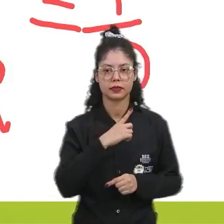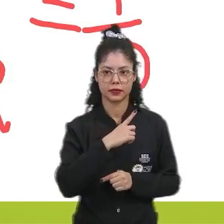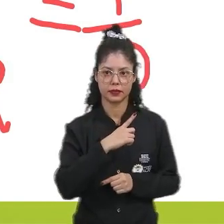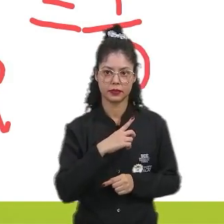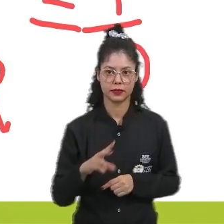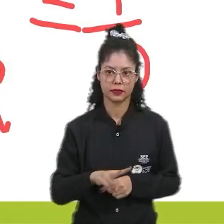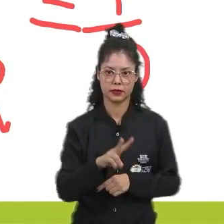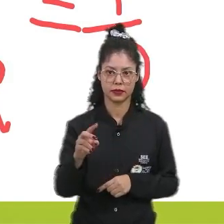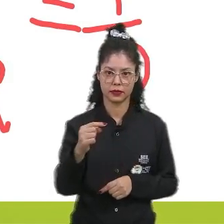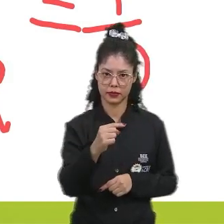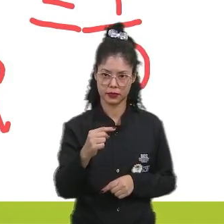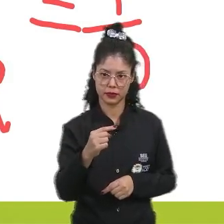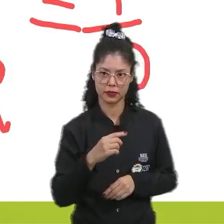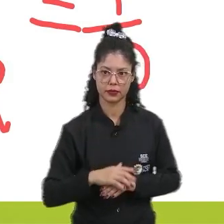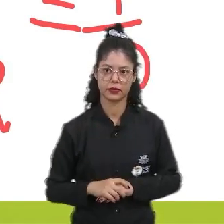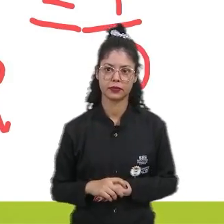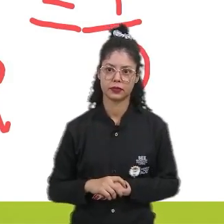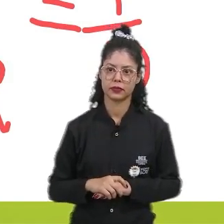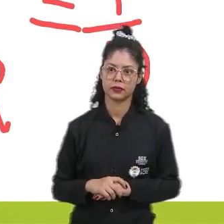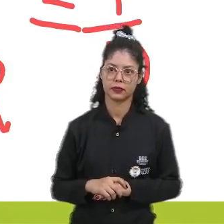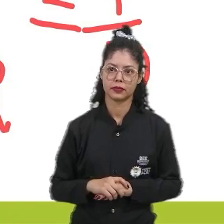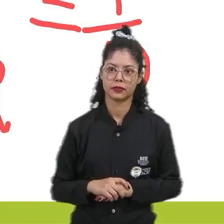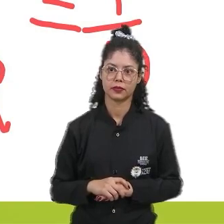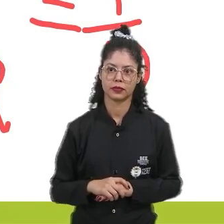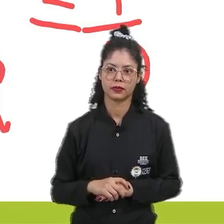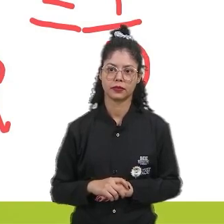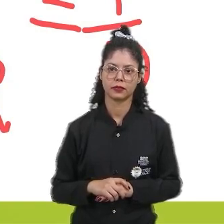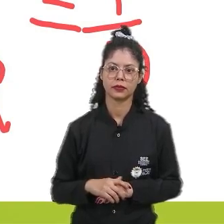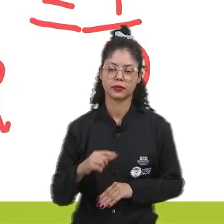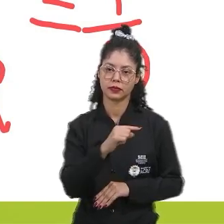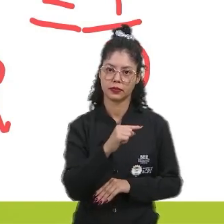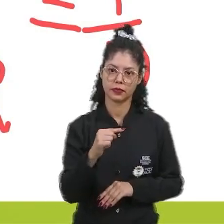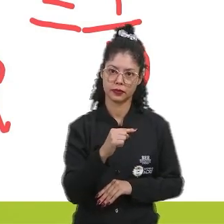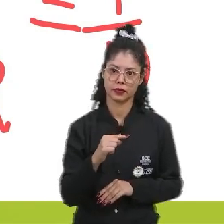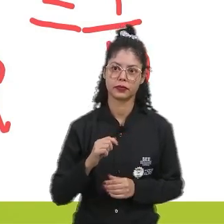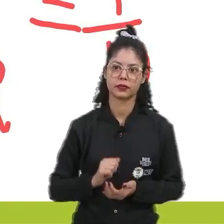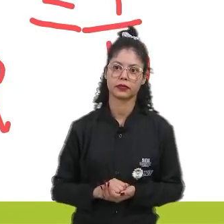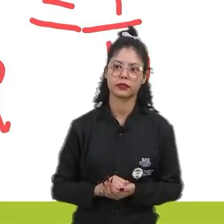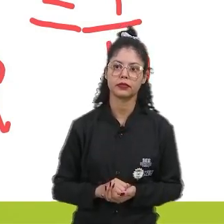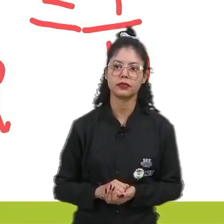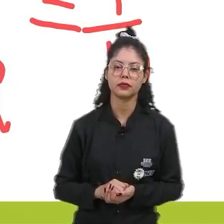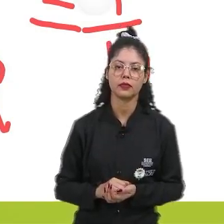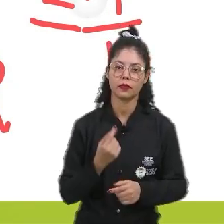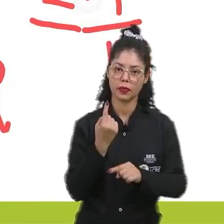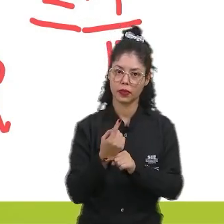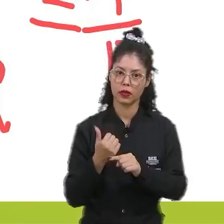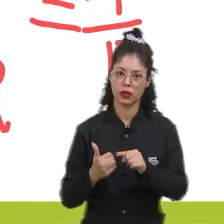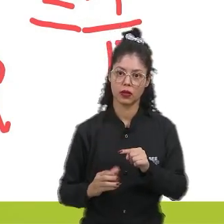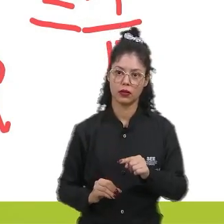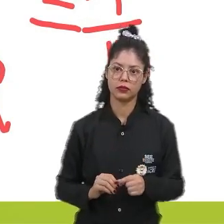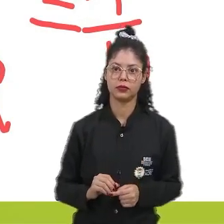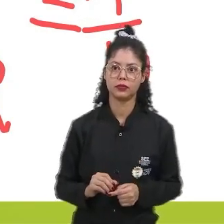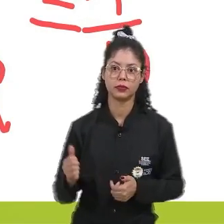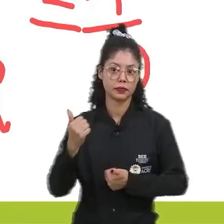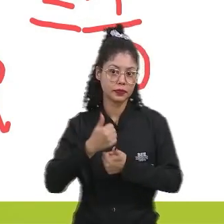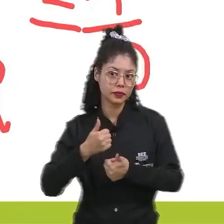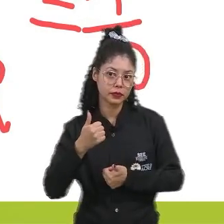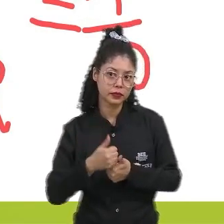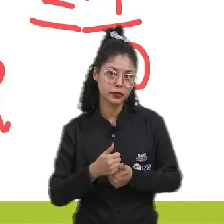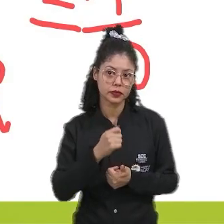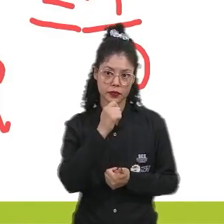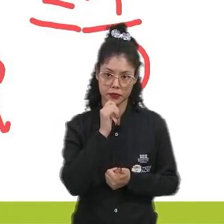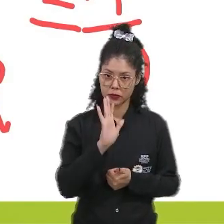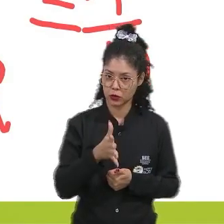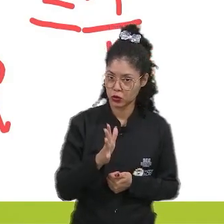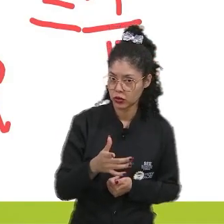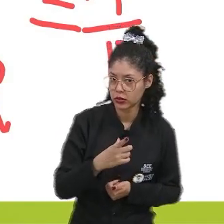gente um valor negativo, tá? Na substituição, vai ficar menos e vai ficar menos 1 sobre 10. Ao substituir o valor de A que a gente